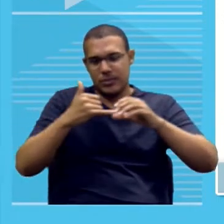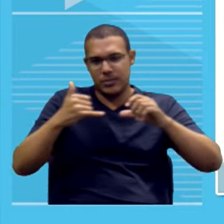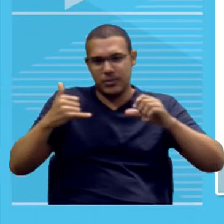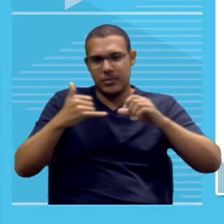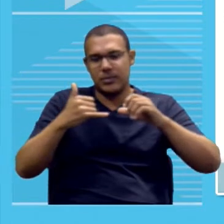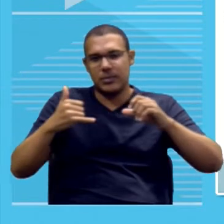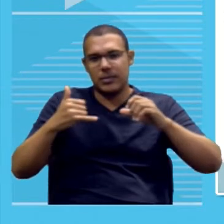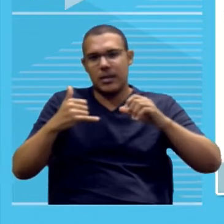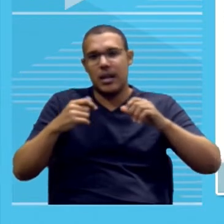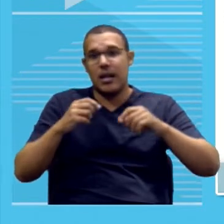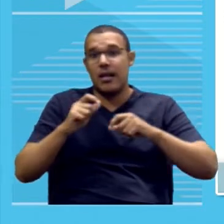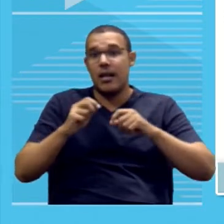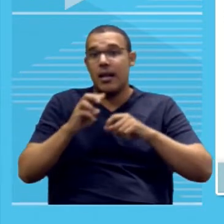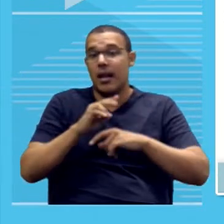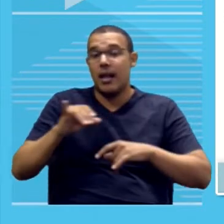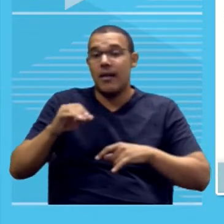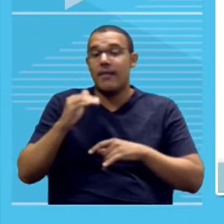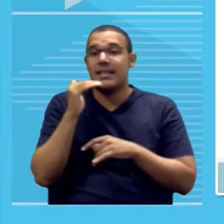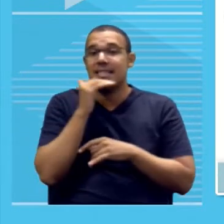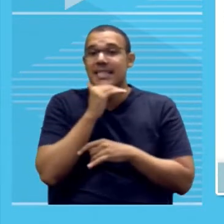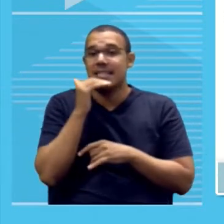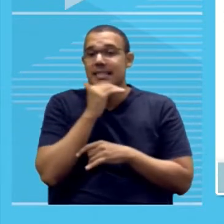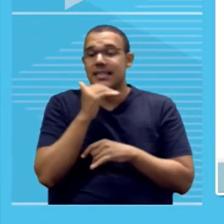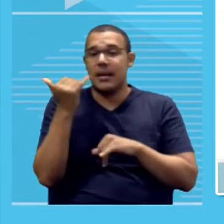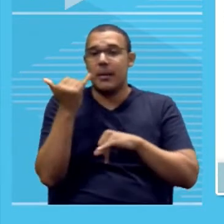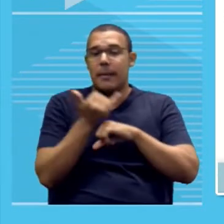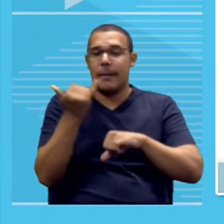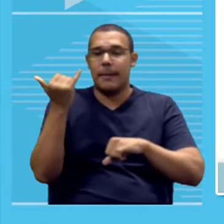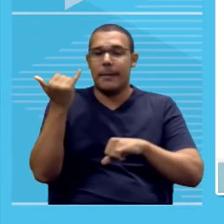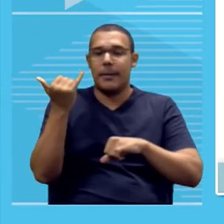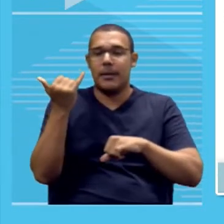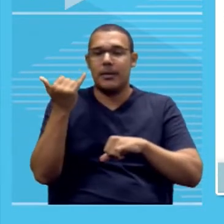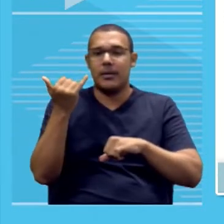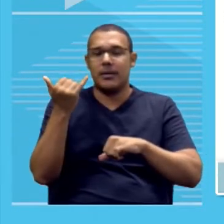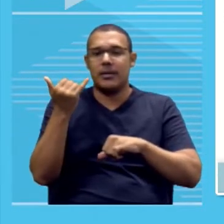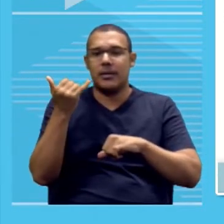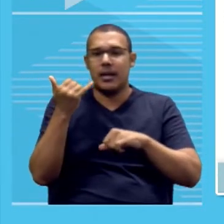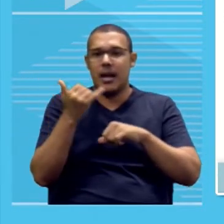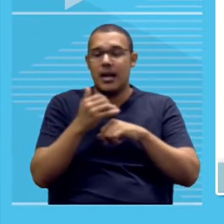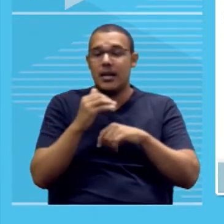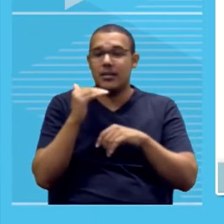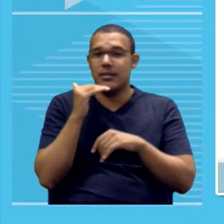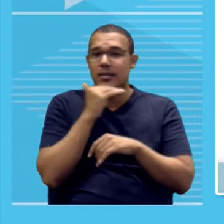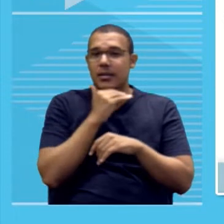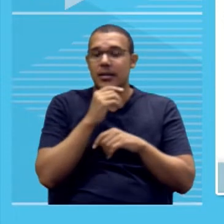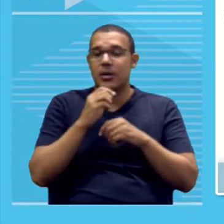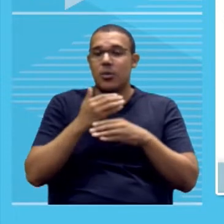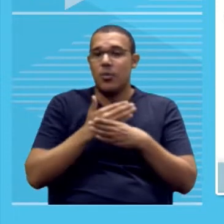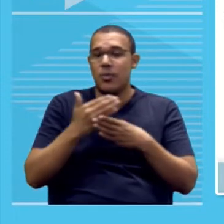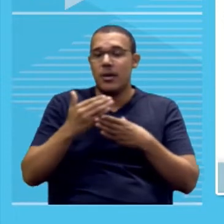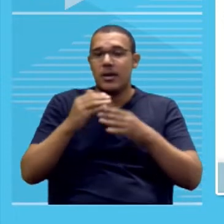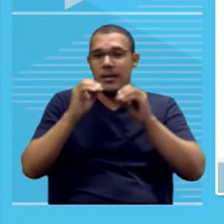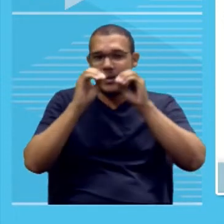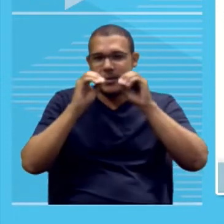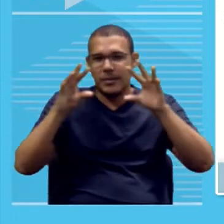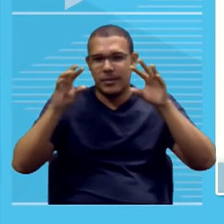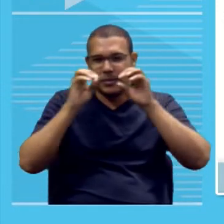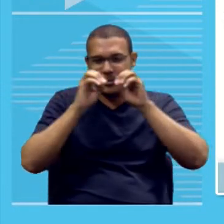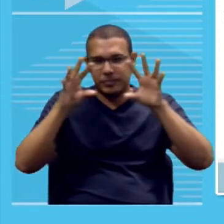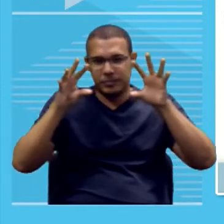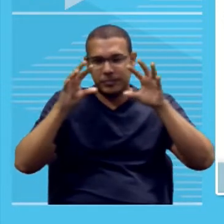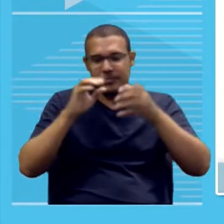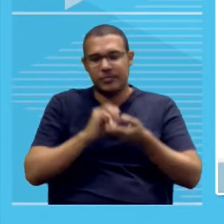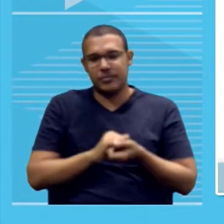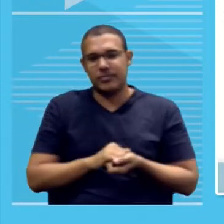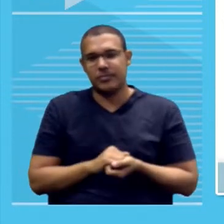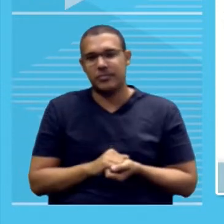ela vai esquentar esse metal. E esse metal, quando aquecido, ele brilha. Então, por que a